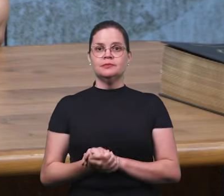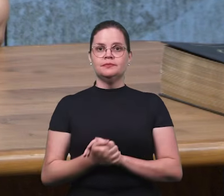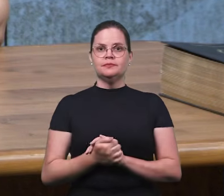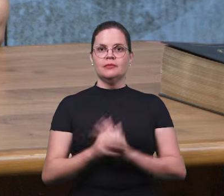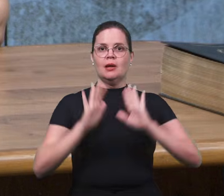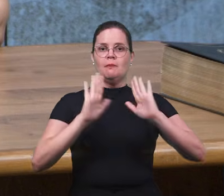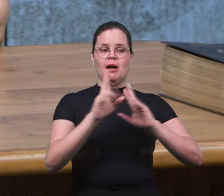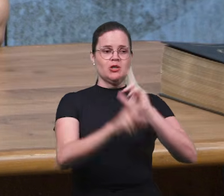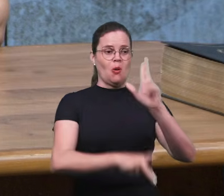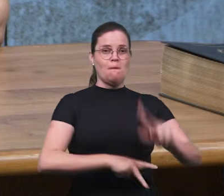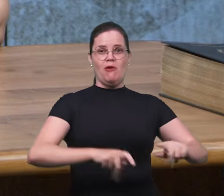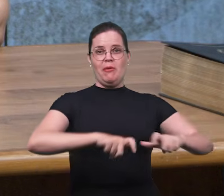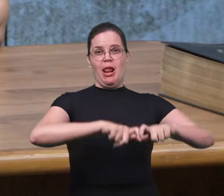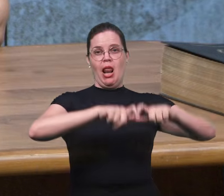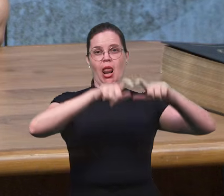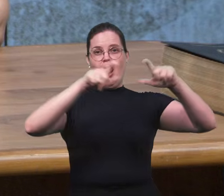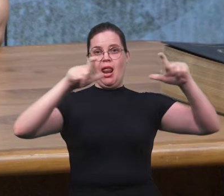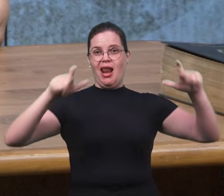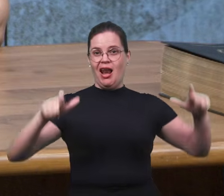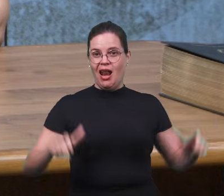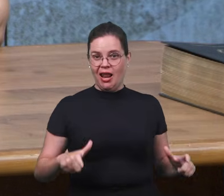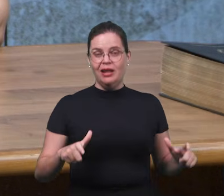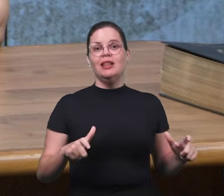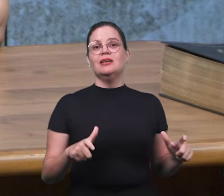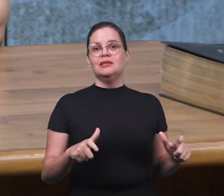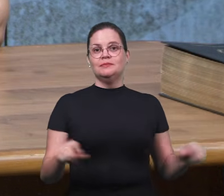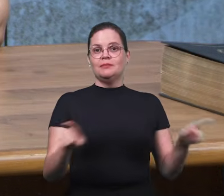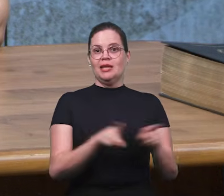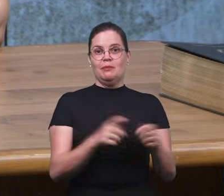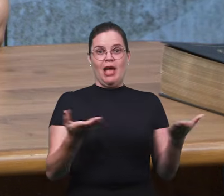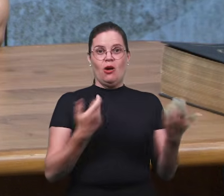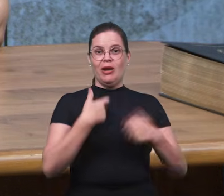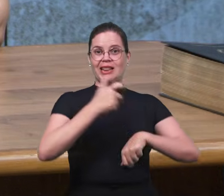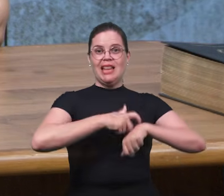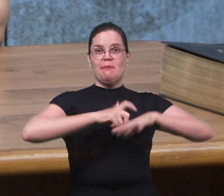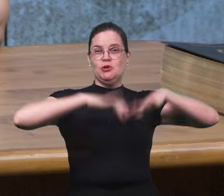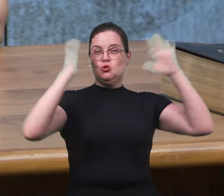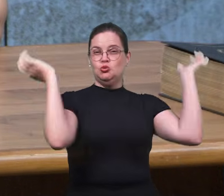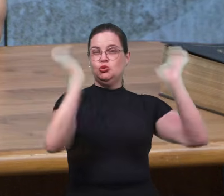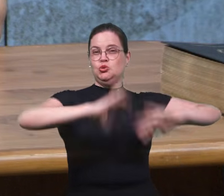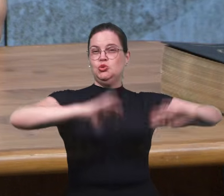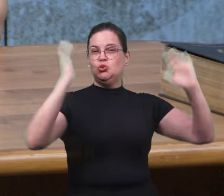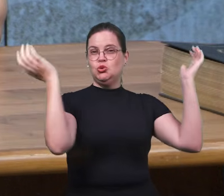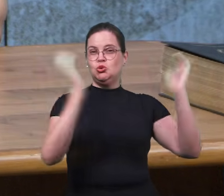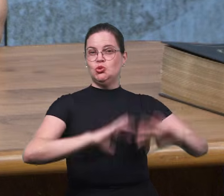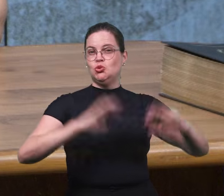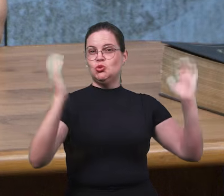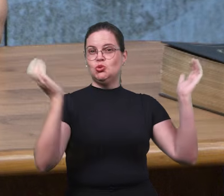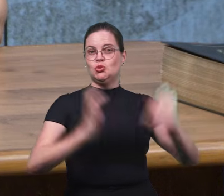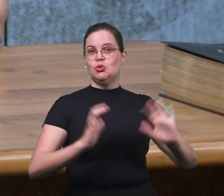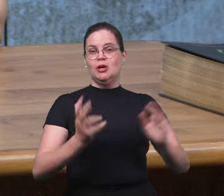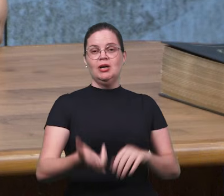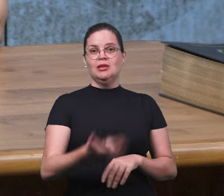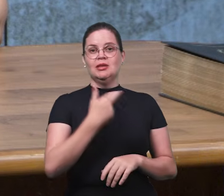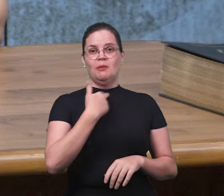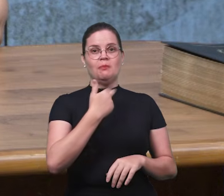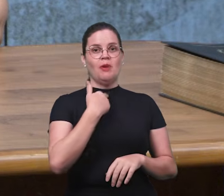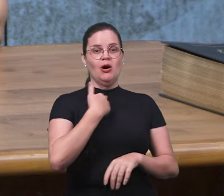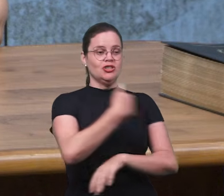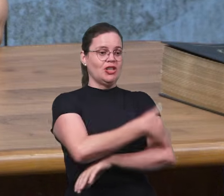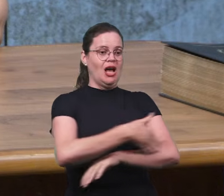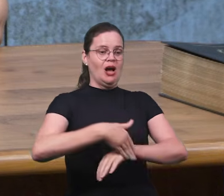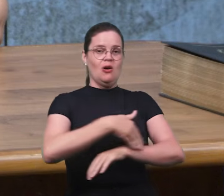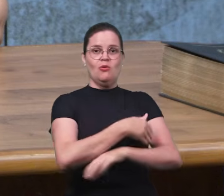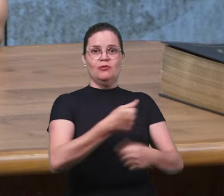é muito, e também é tempo de grandes chuvas, e não se pode estar aqui fora. Nem